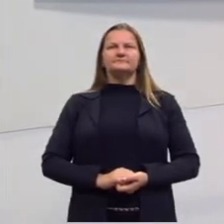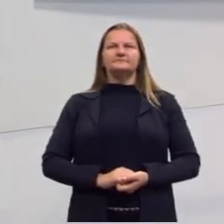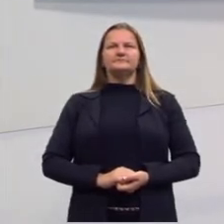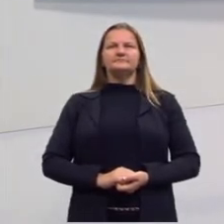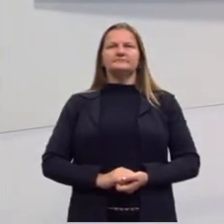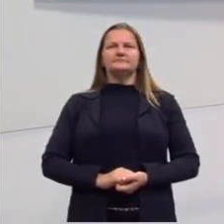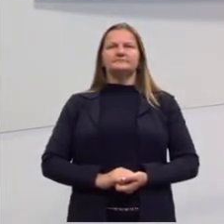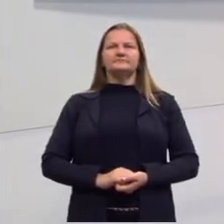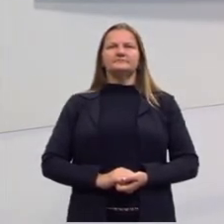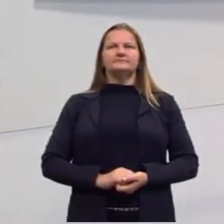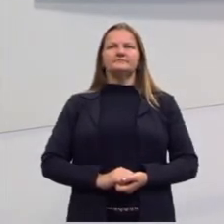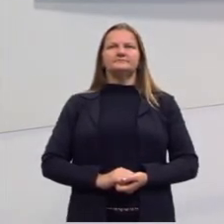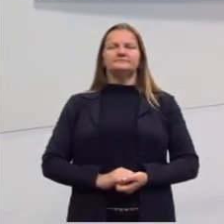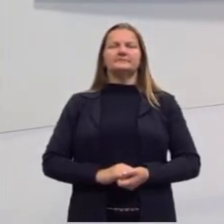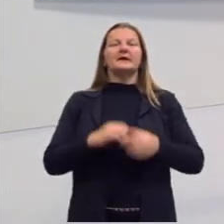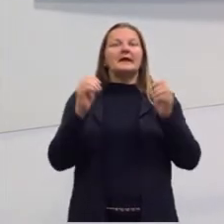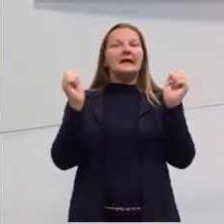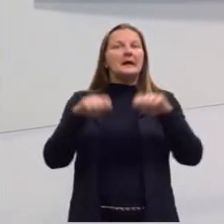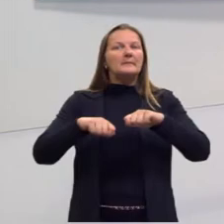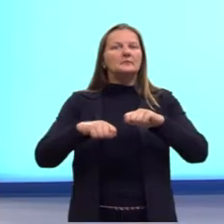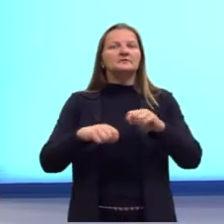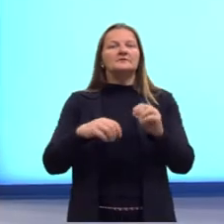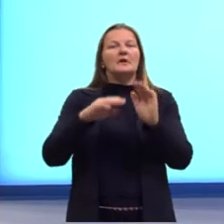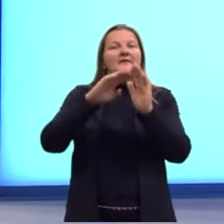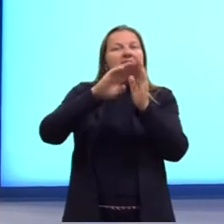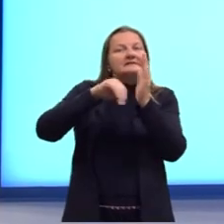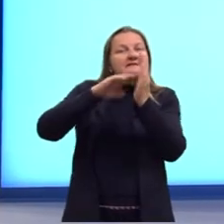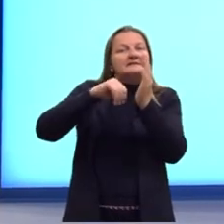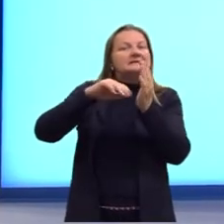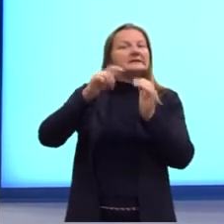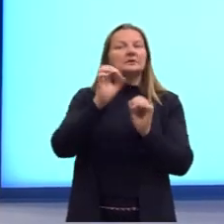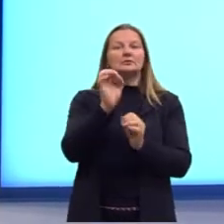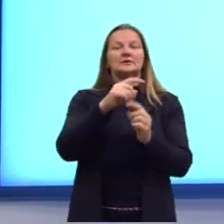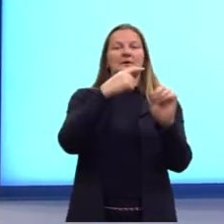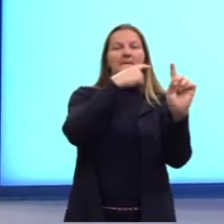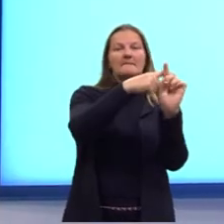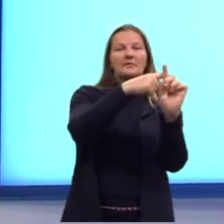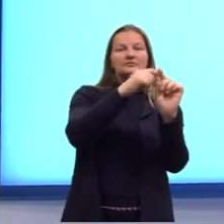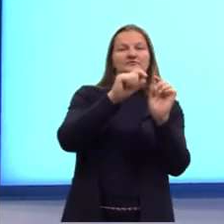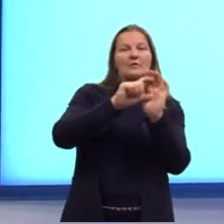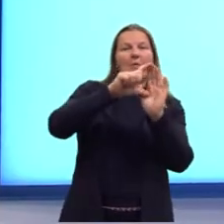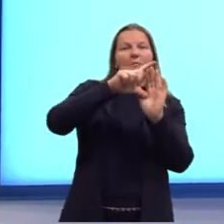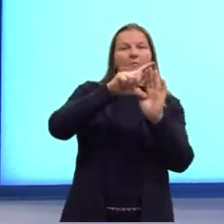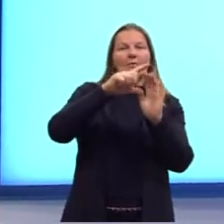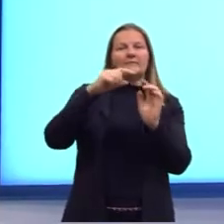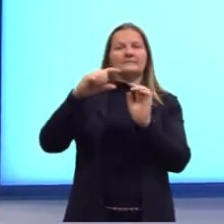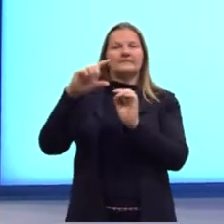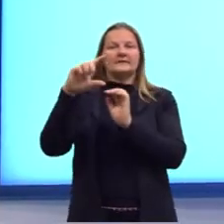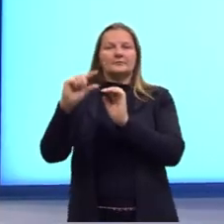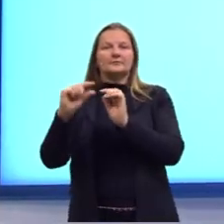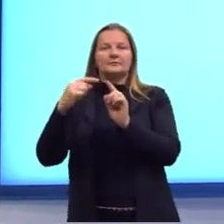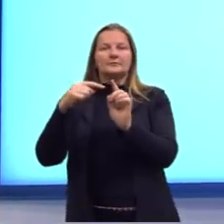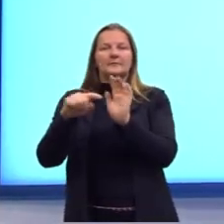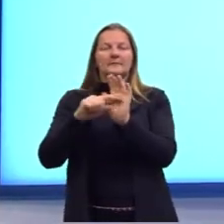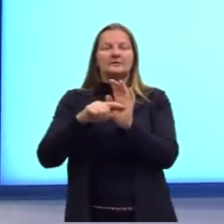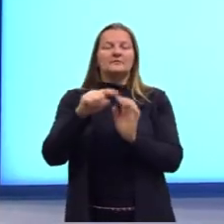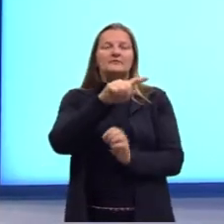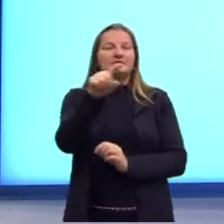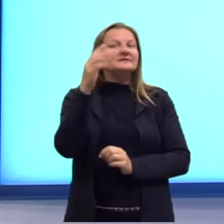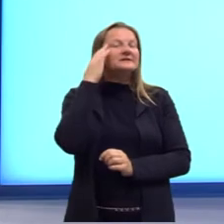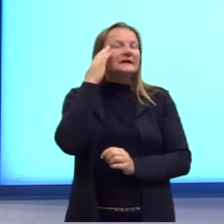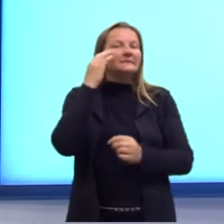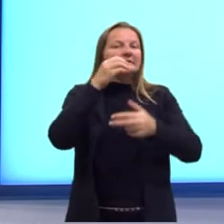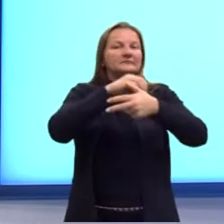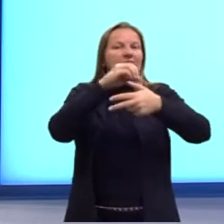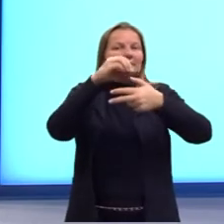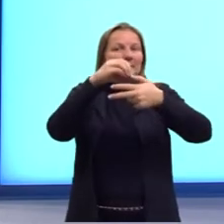emitir esses sinais aqui a gente pode deixar somente o desenho porque o Enem ele vai entender que você já sabe